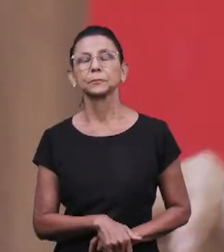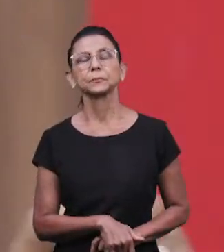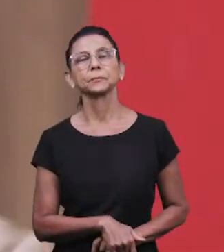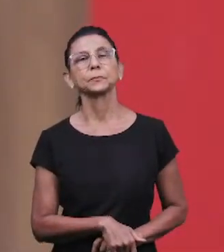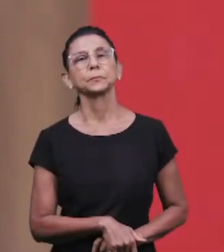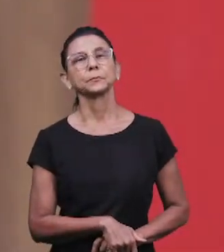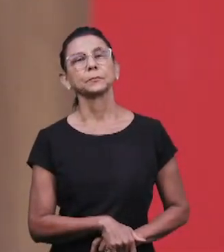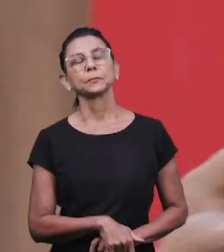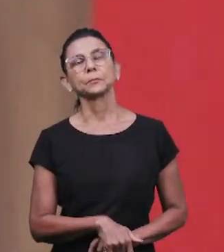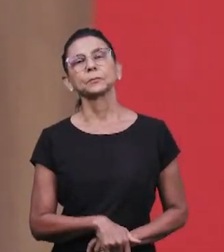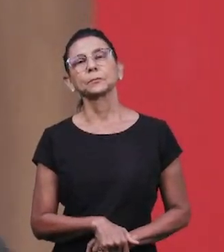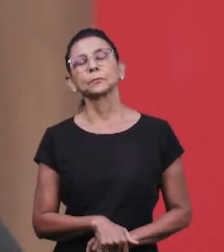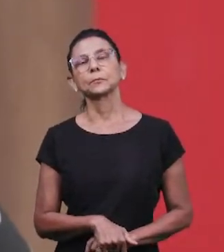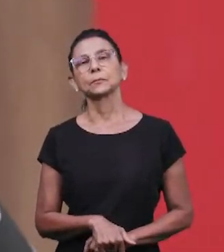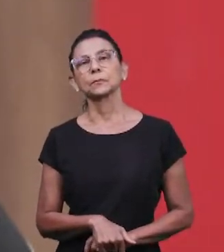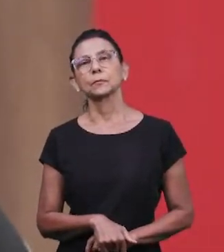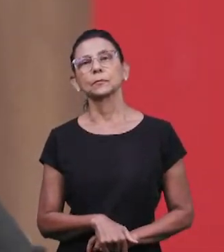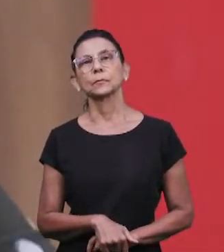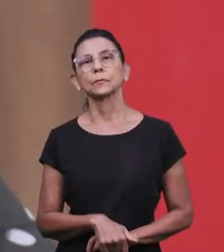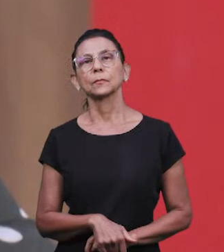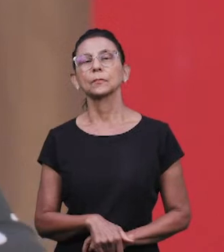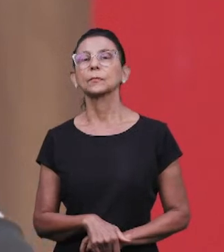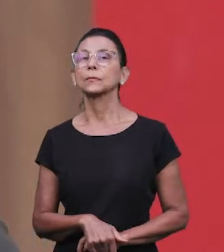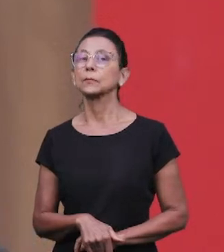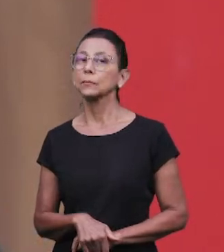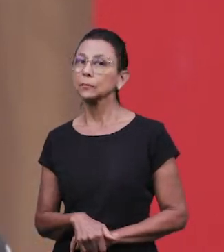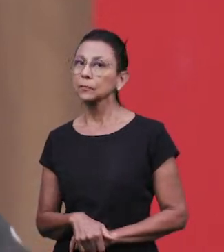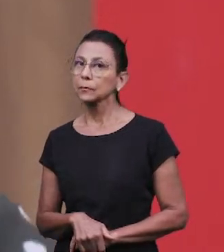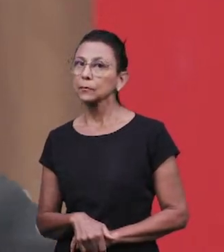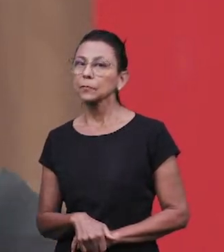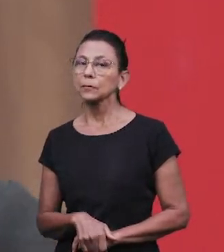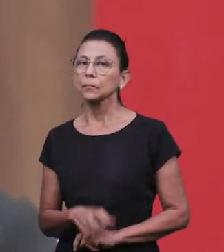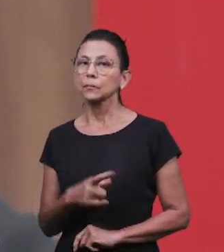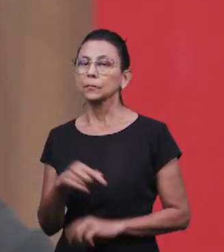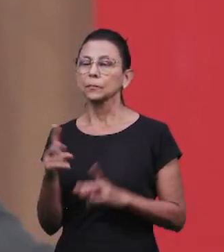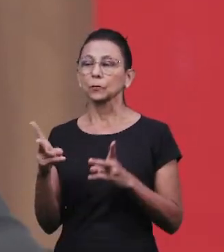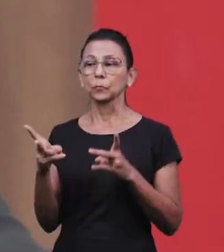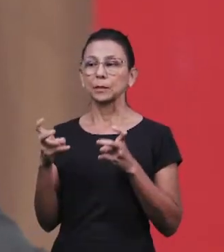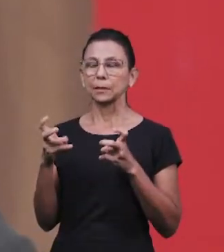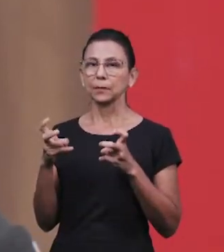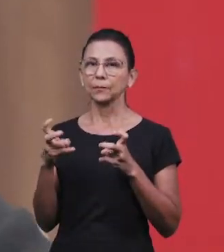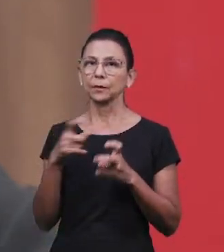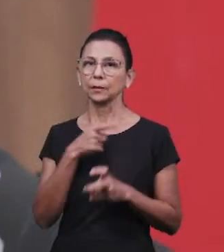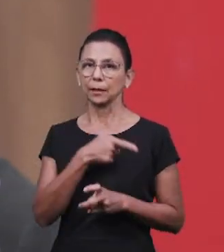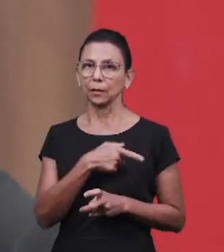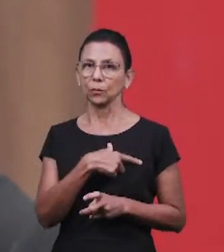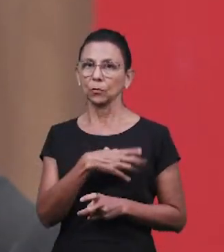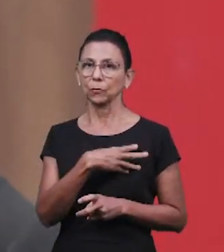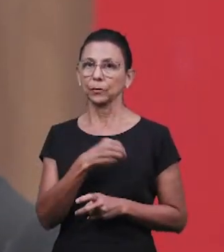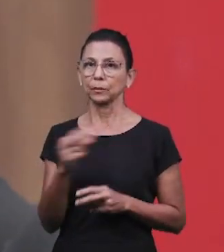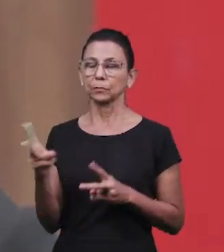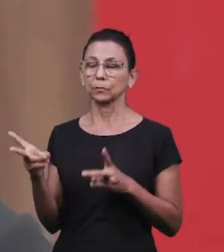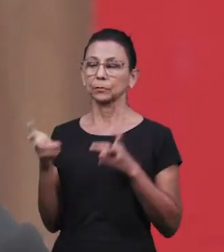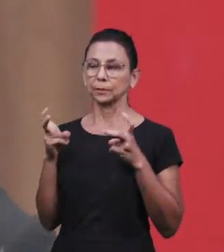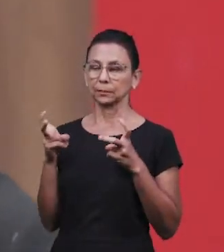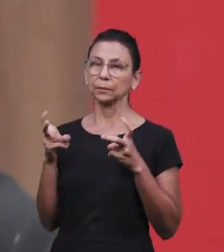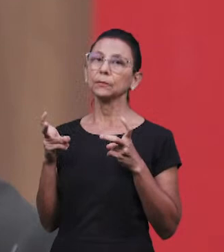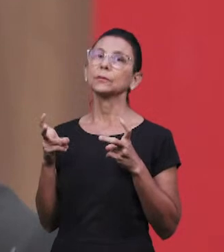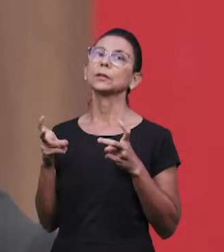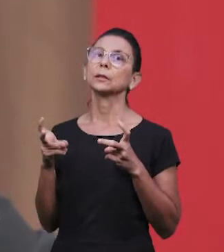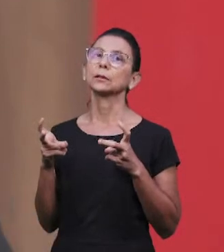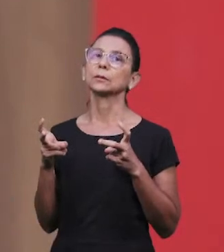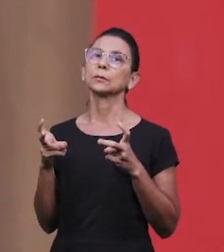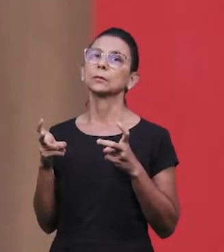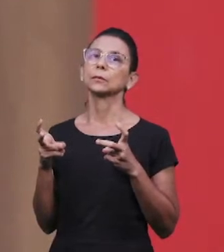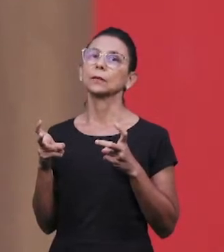seu posicionamento. E como o pastor comentou, é pela observação. Ele vai observar. Né? Como